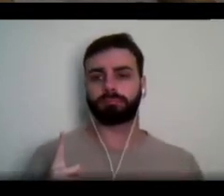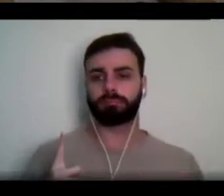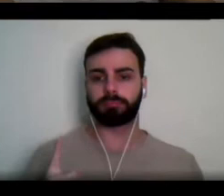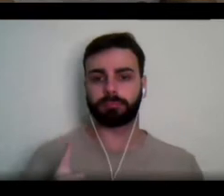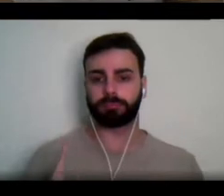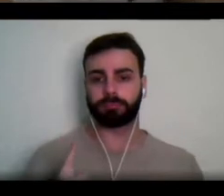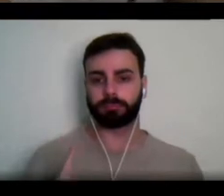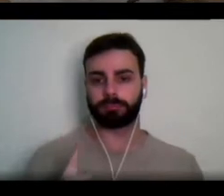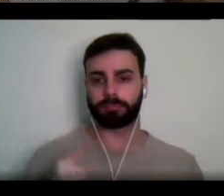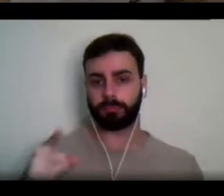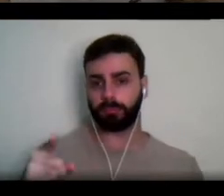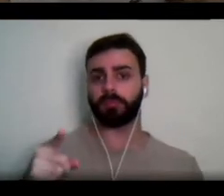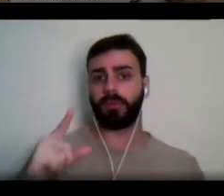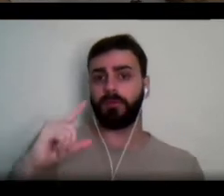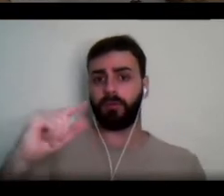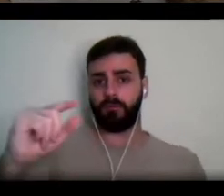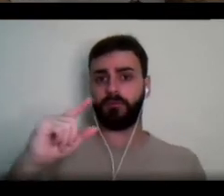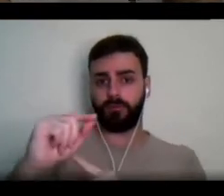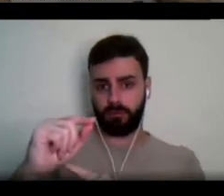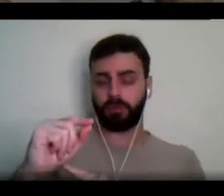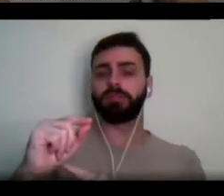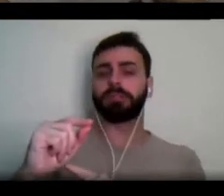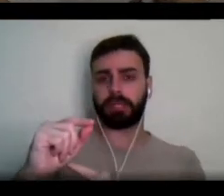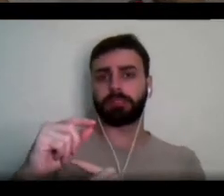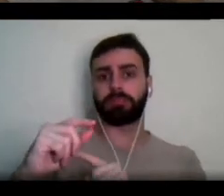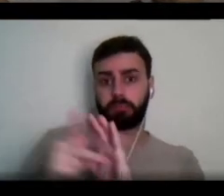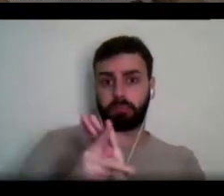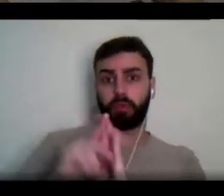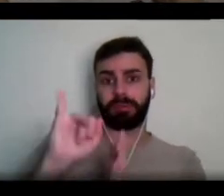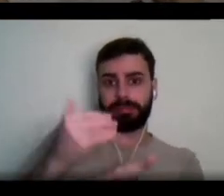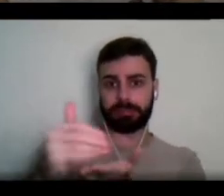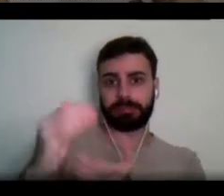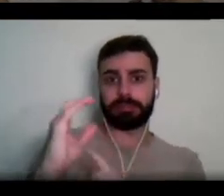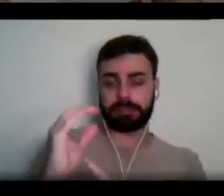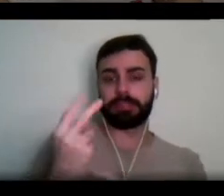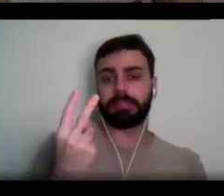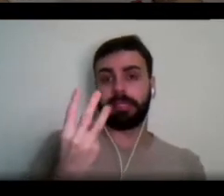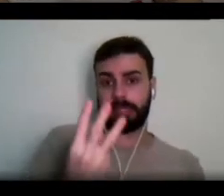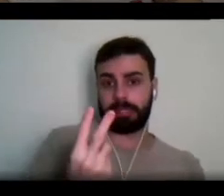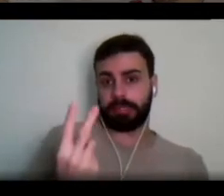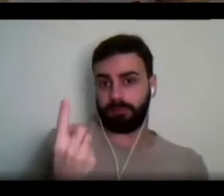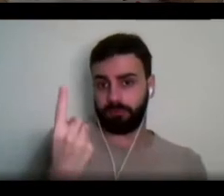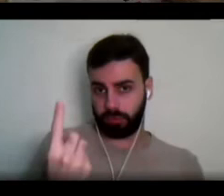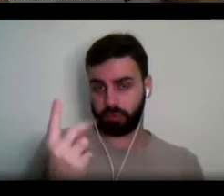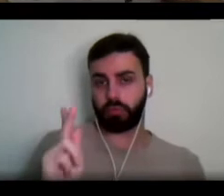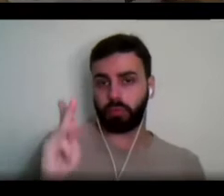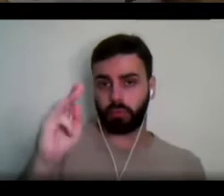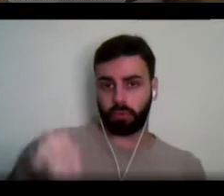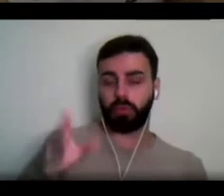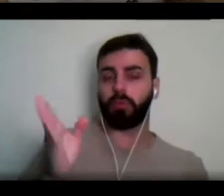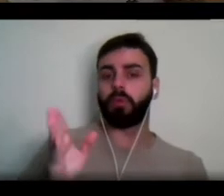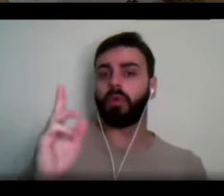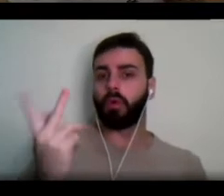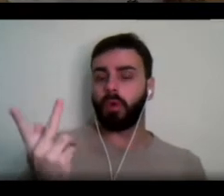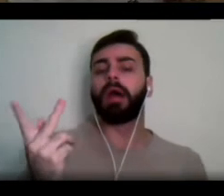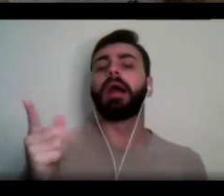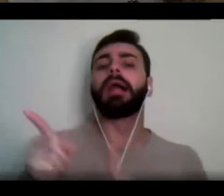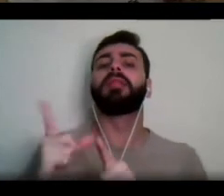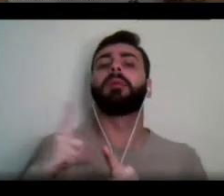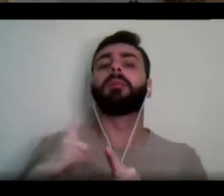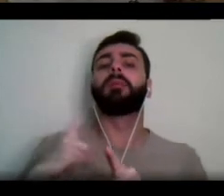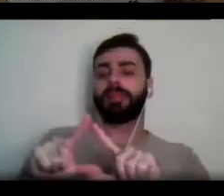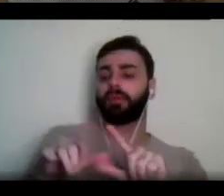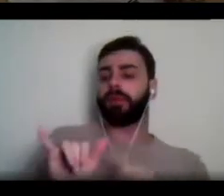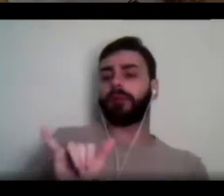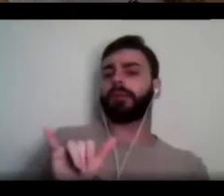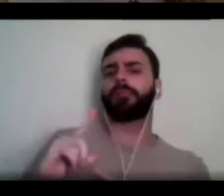isso aqui? Porque eu tenho a velocidade inicial em C, que é